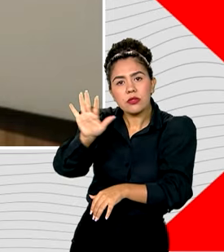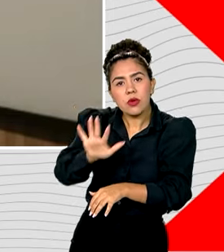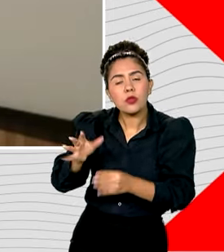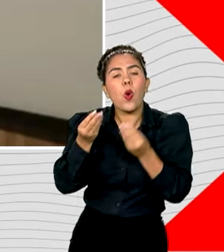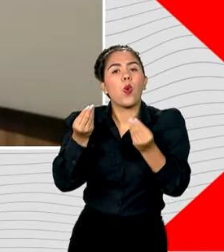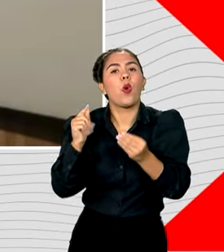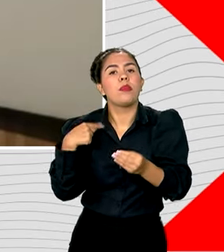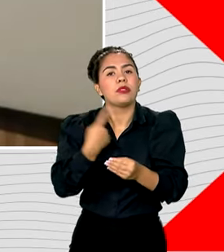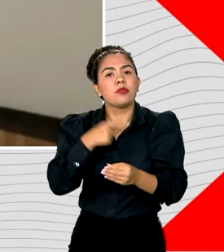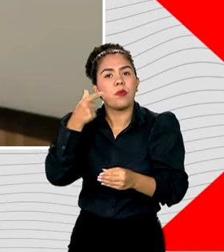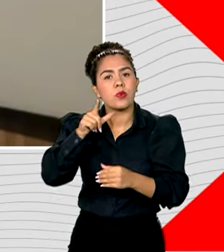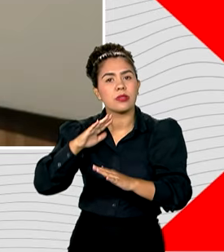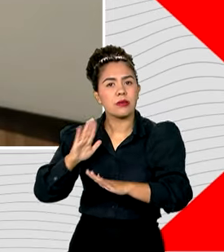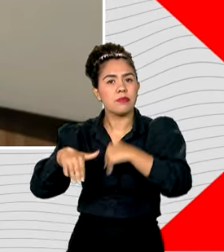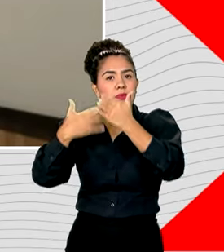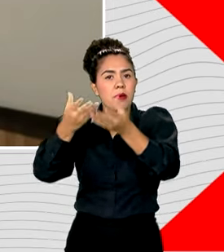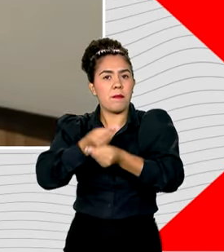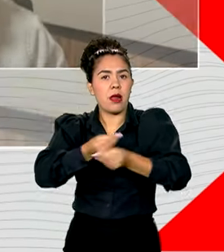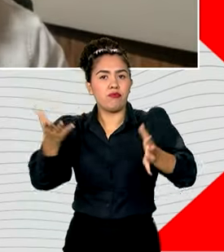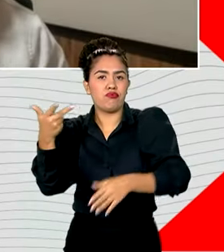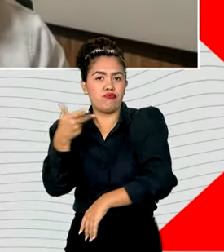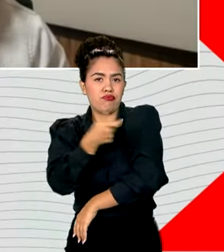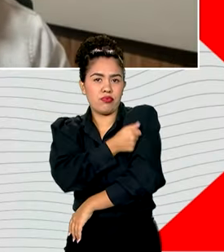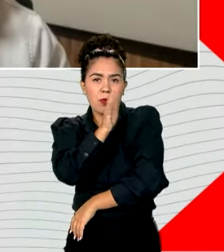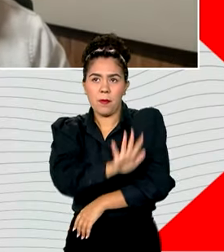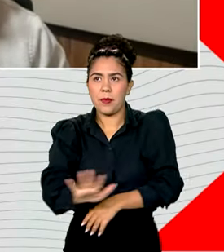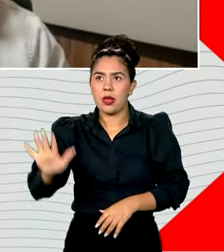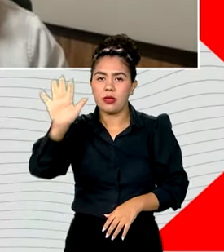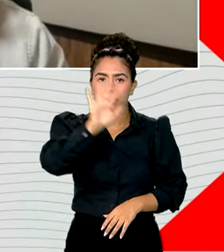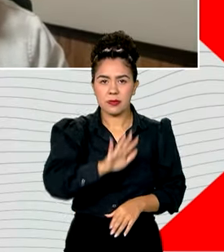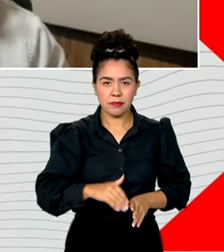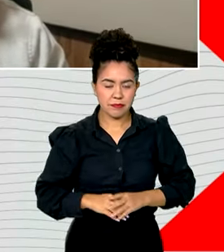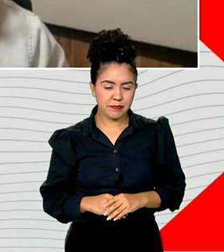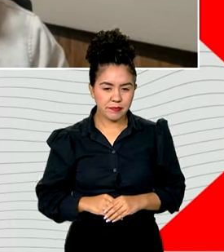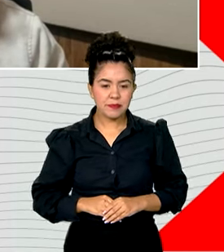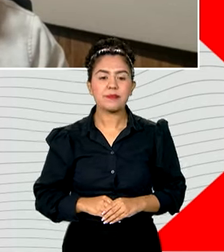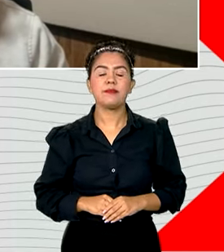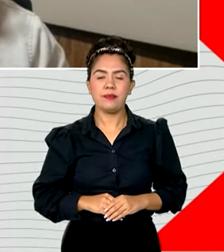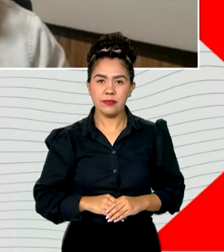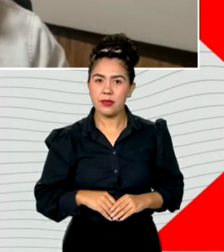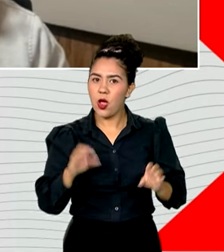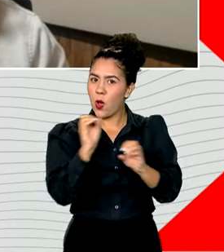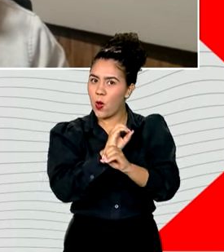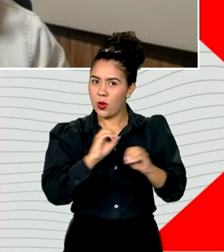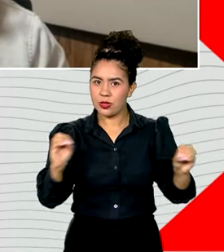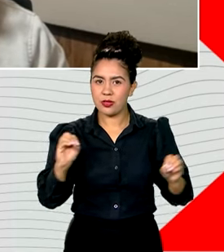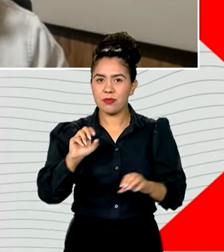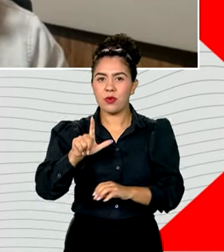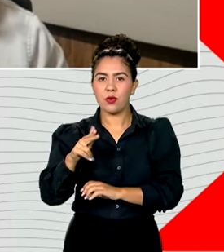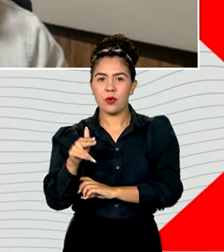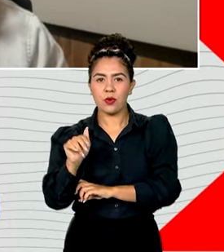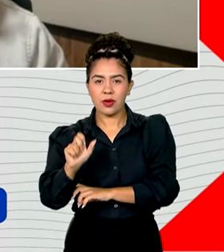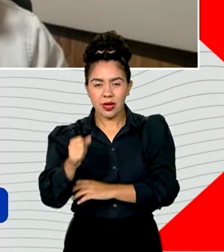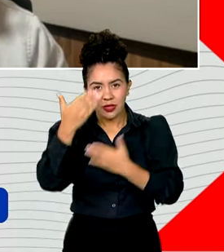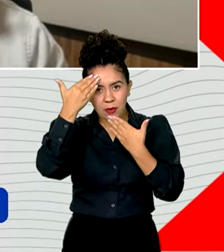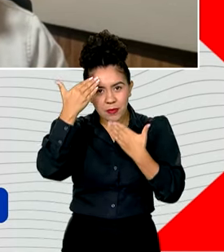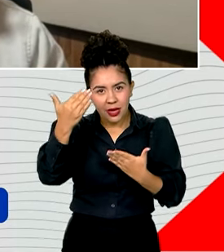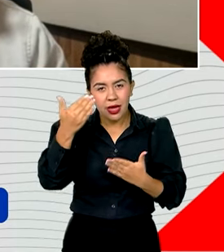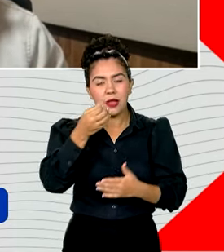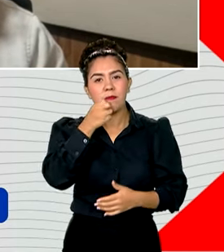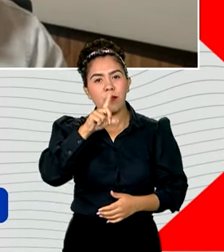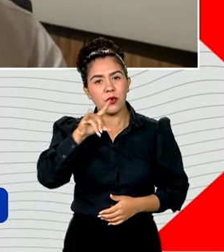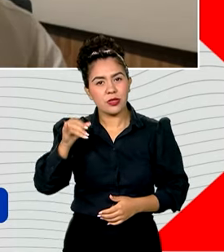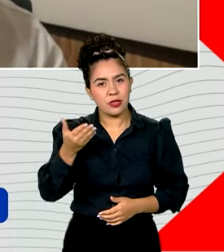inclusive nas coberturas vacinais do Brasil eh muito bem Lucas Obrigada Bom dia a vocês